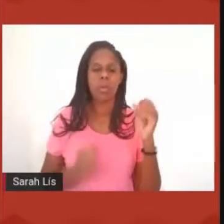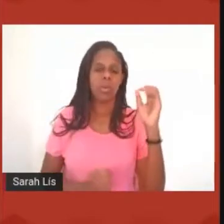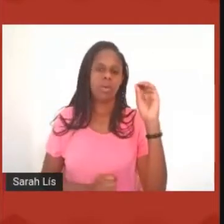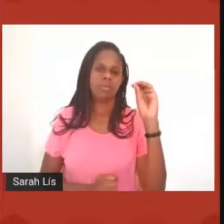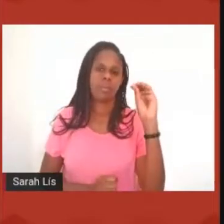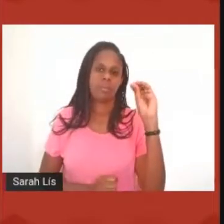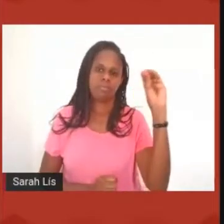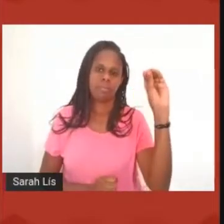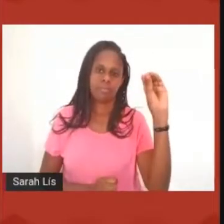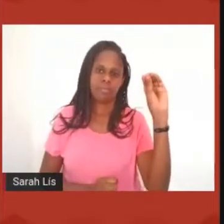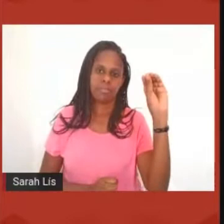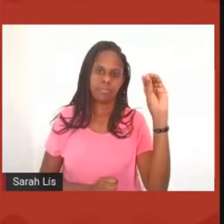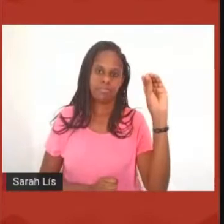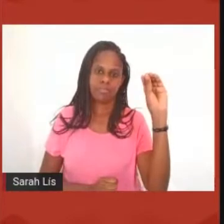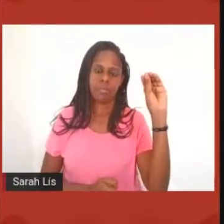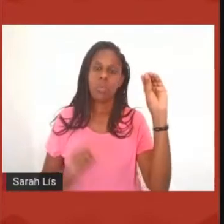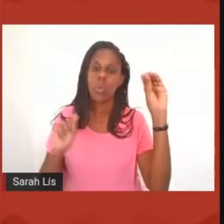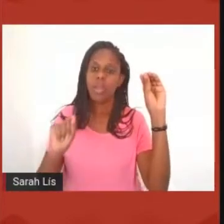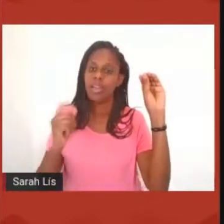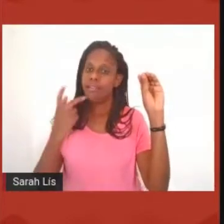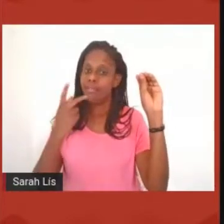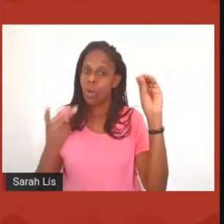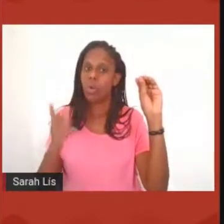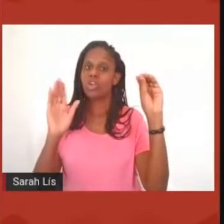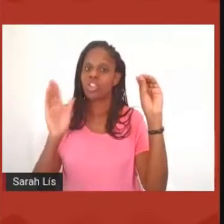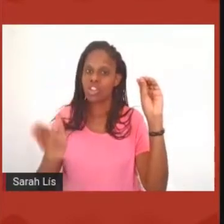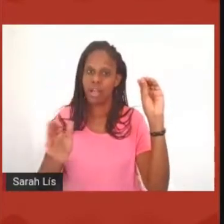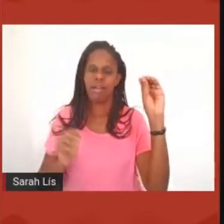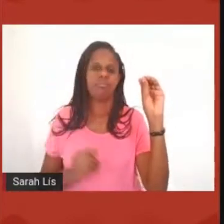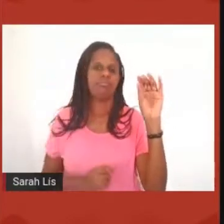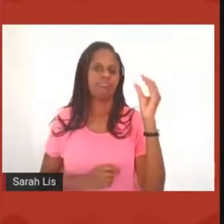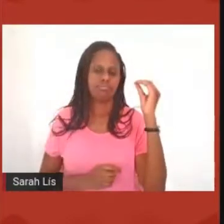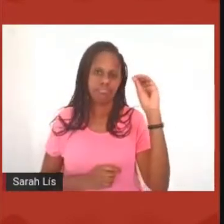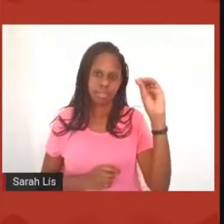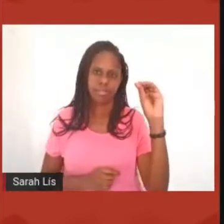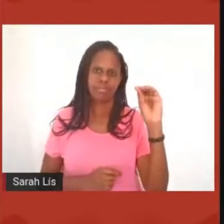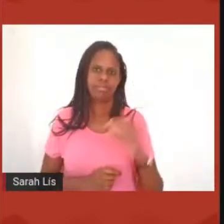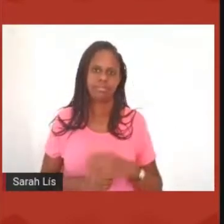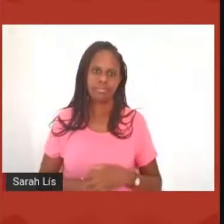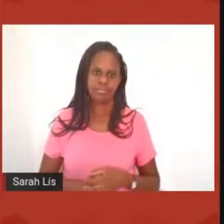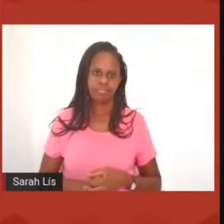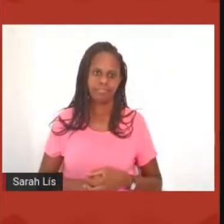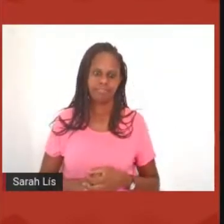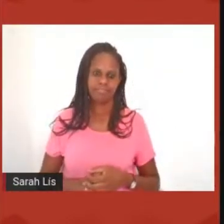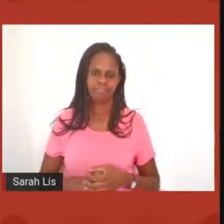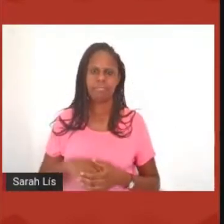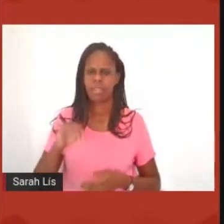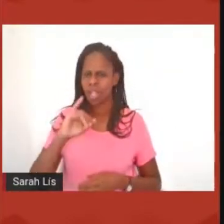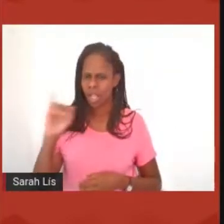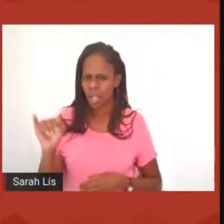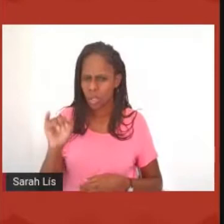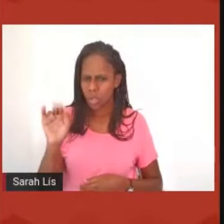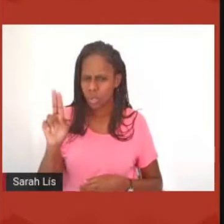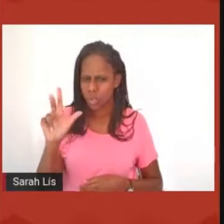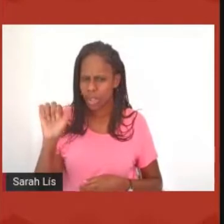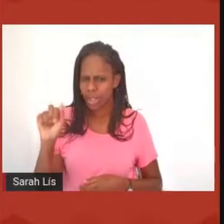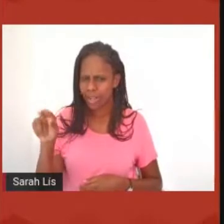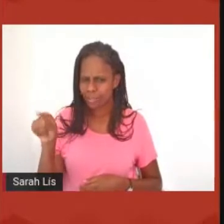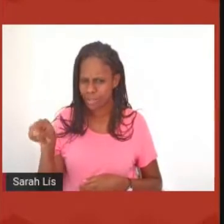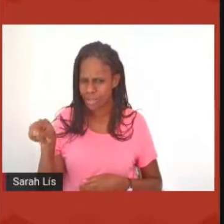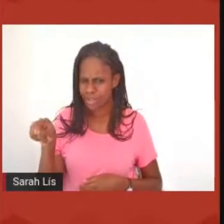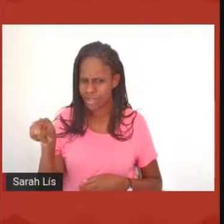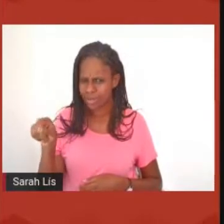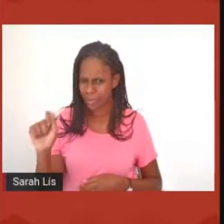colocar o que foi falado sobre a viscosidade. Acho que, Juliana, foi você. Você não colocaria para